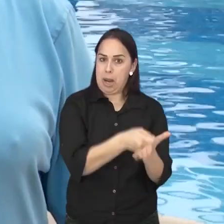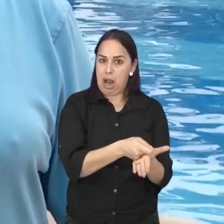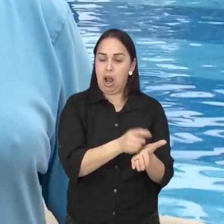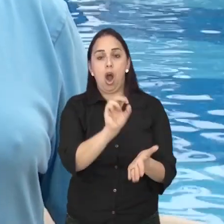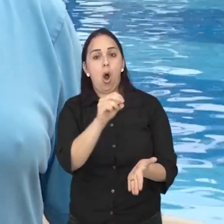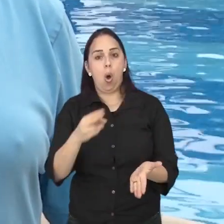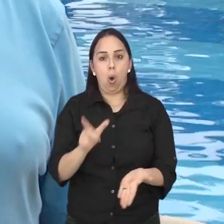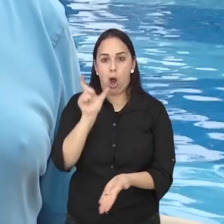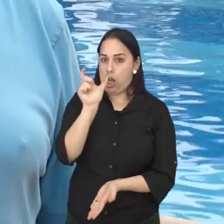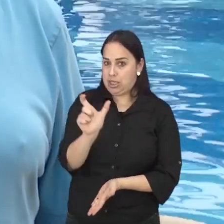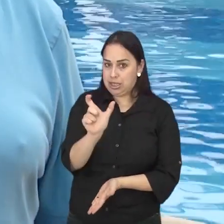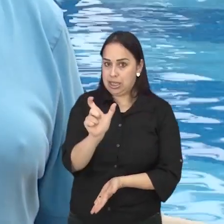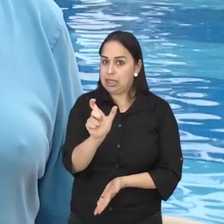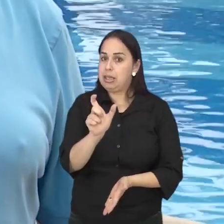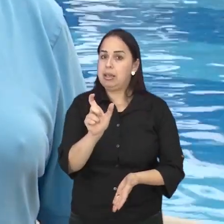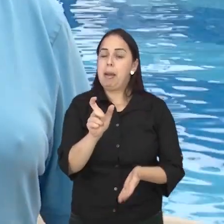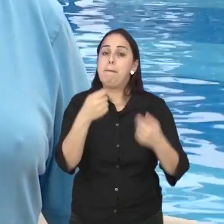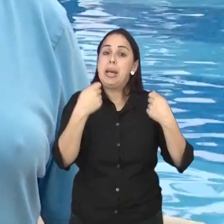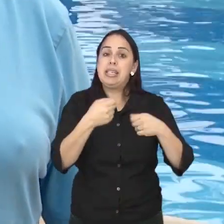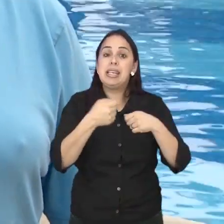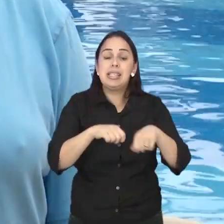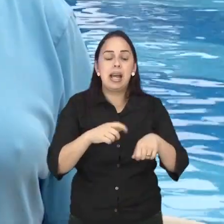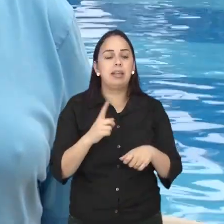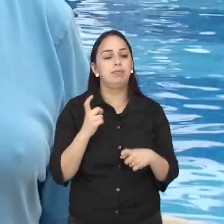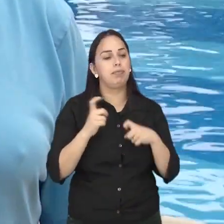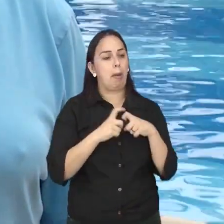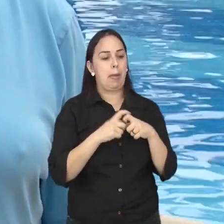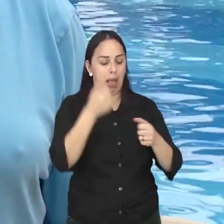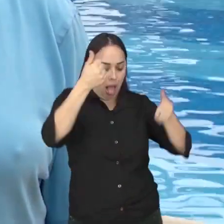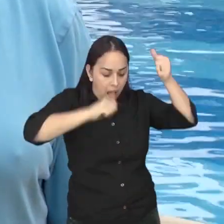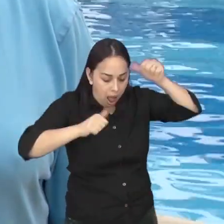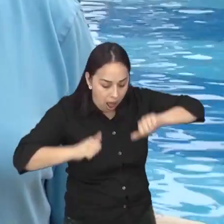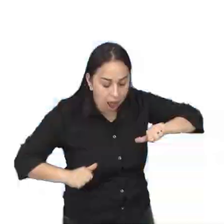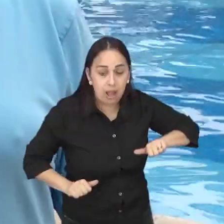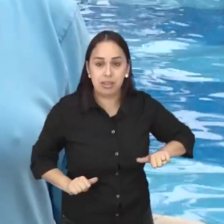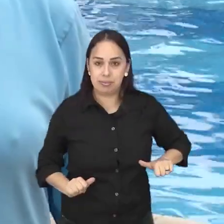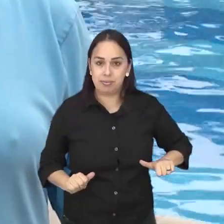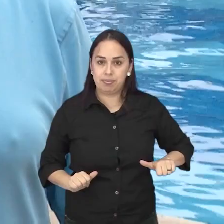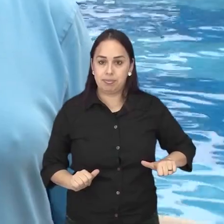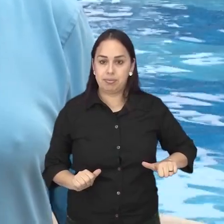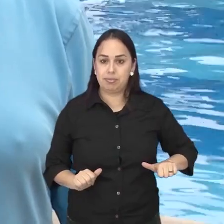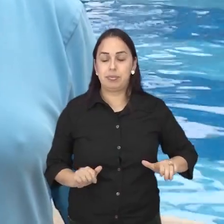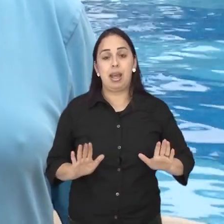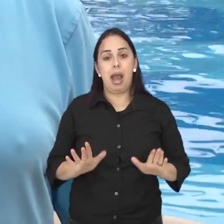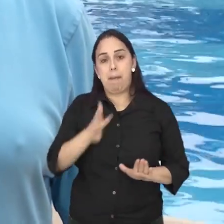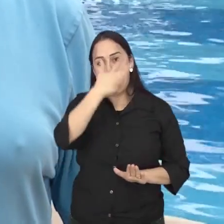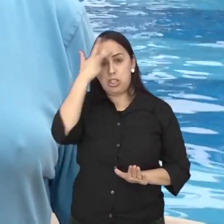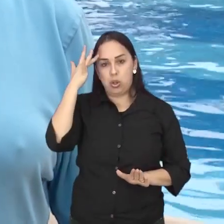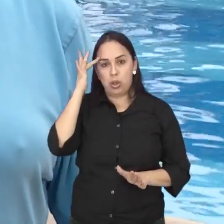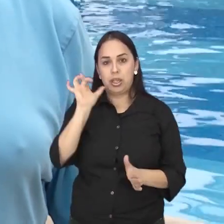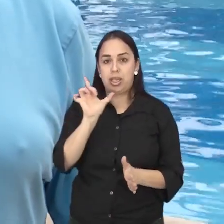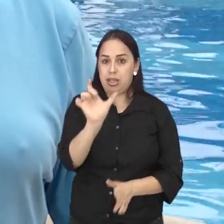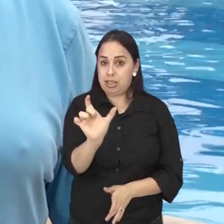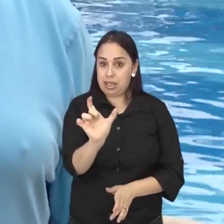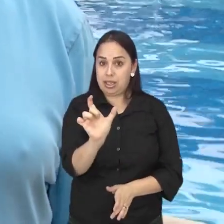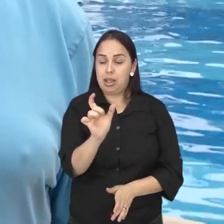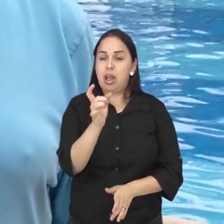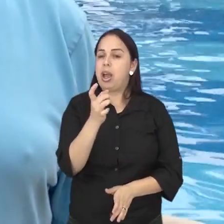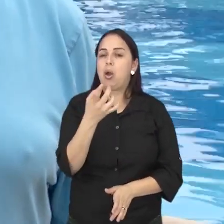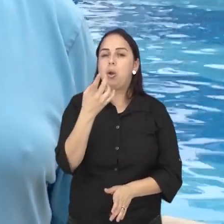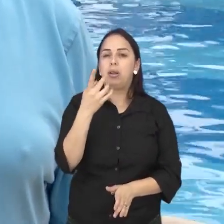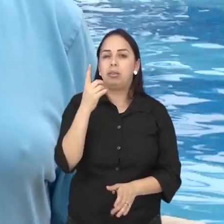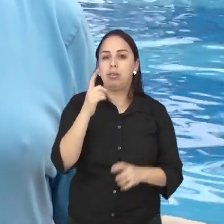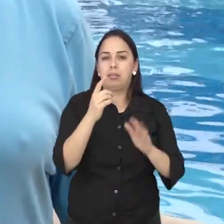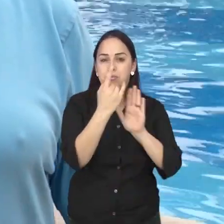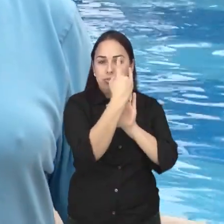visitante. Ninguém vem para o parque aquático sem passar pela triagem dermatológica. A triagem para o associado, ela vale por